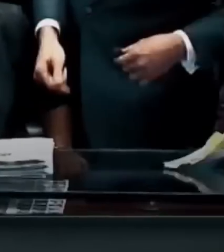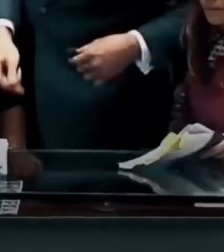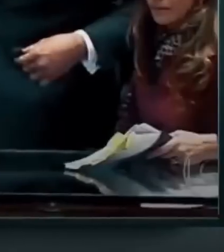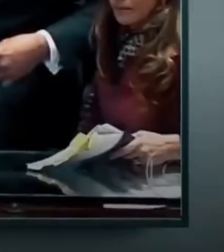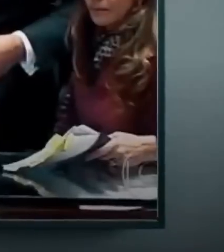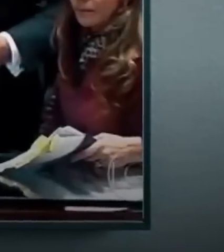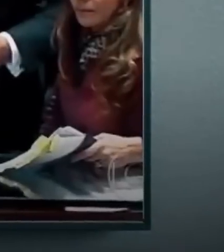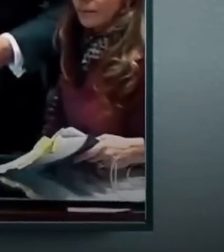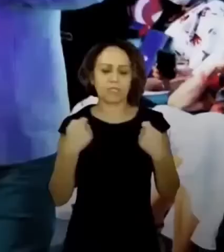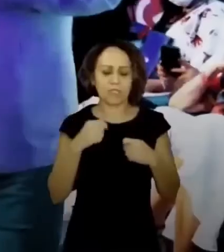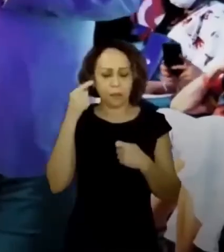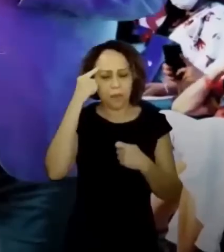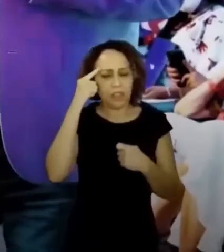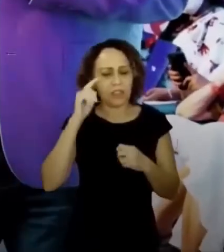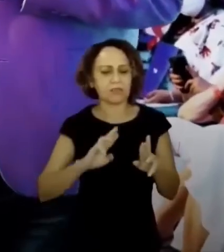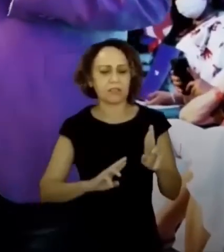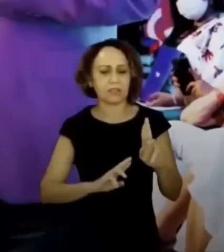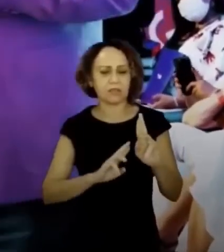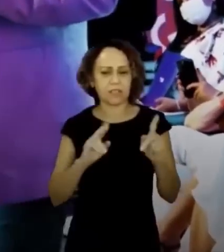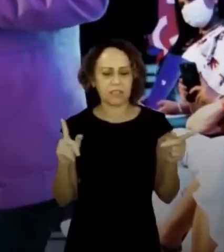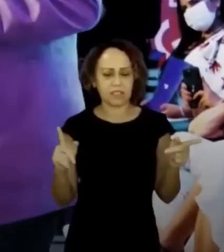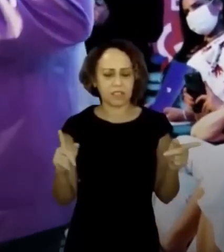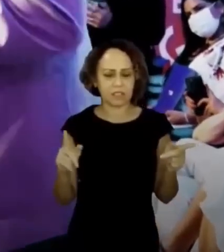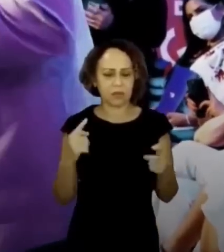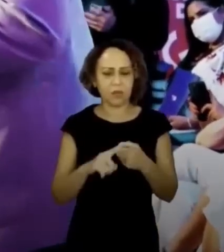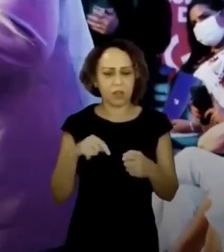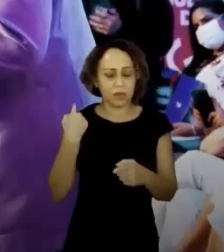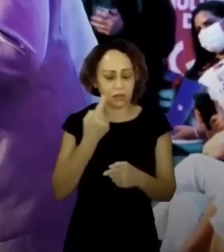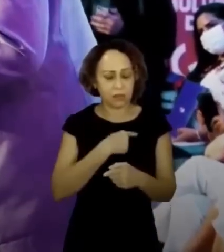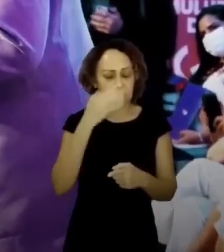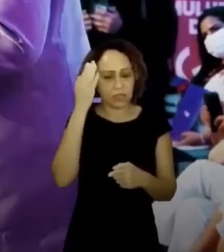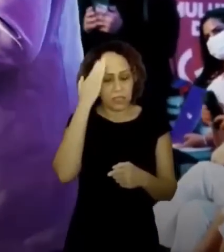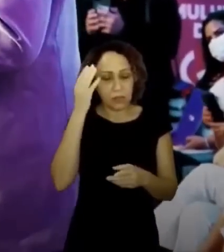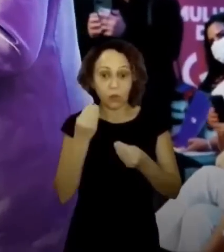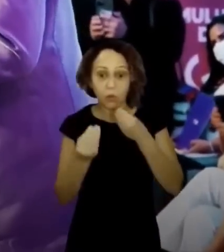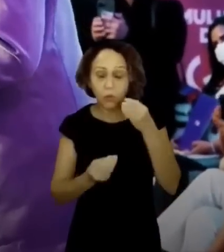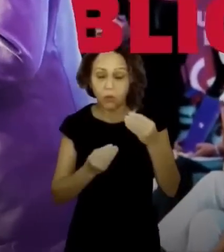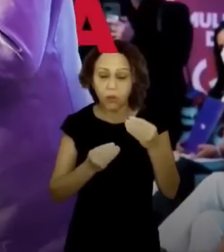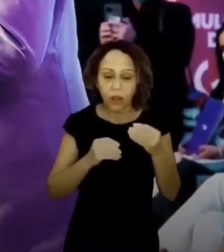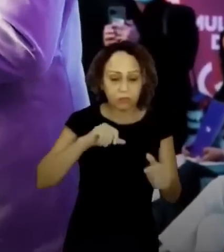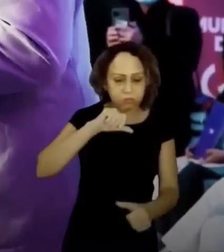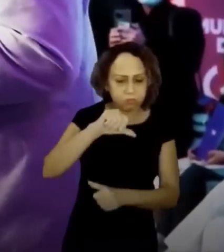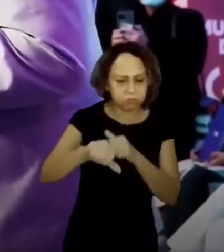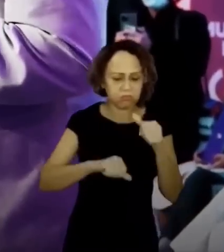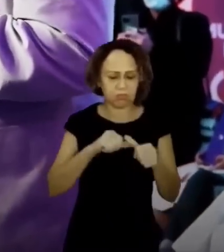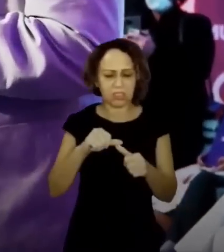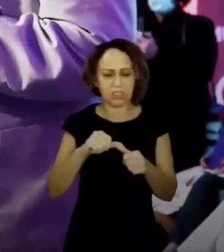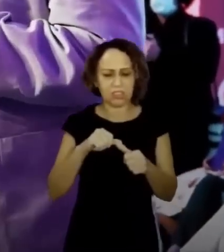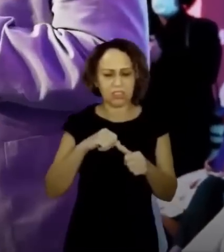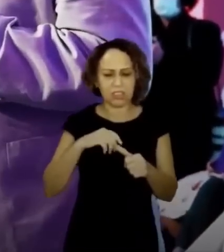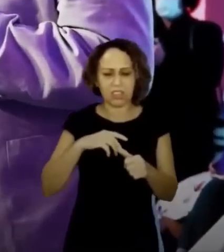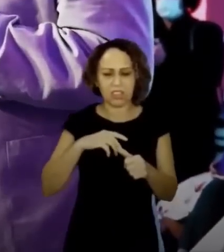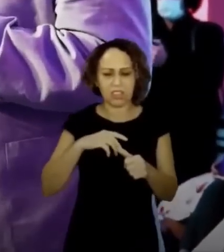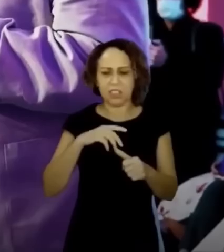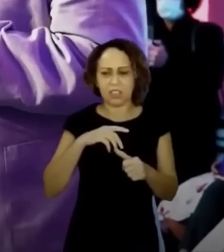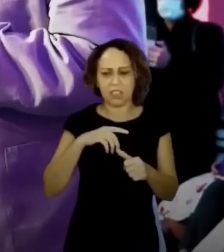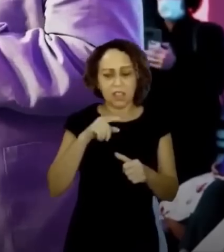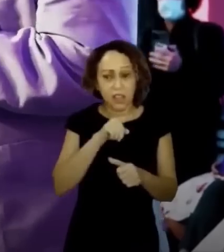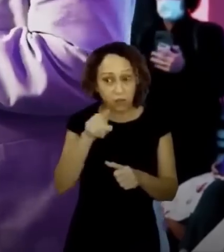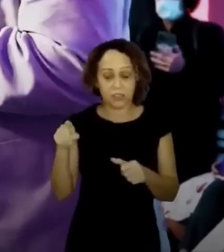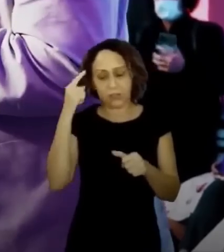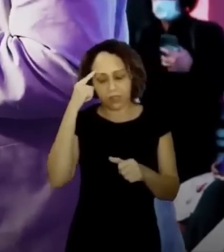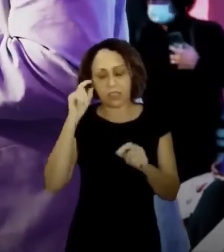papel. É preciso a gente lembrar que não dá para votar apenas no presidente da